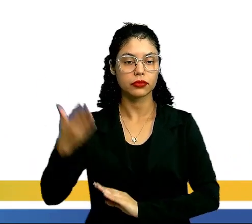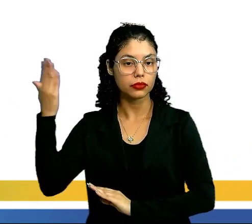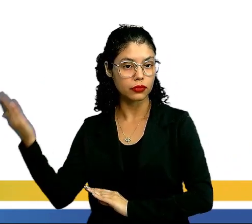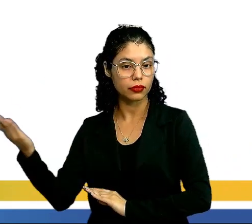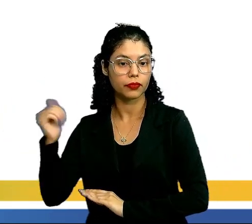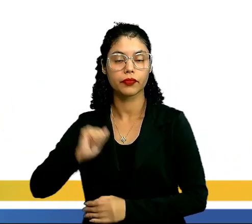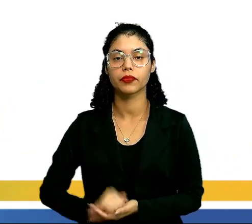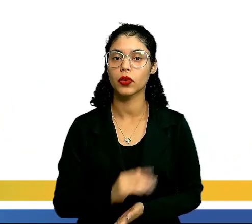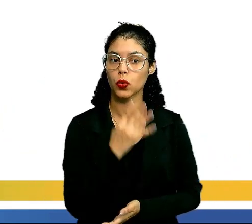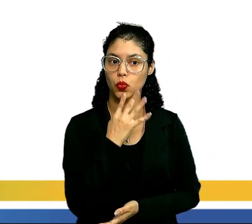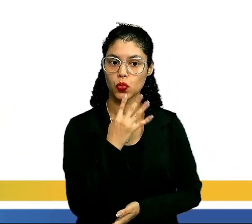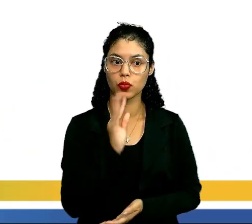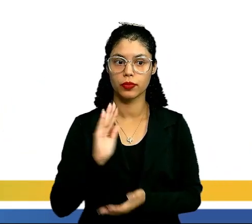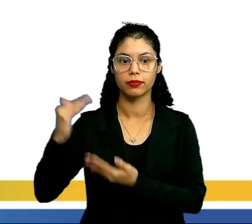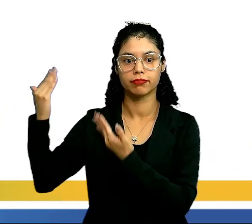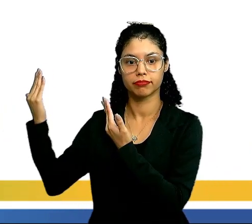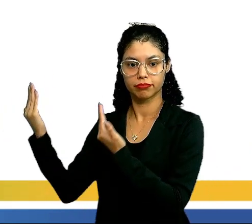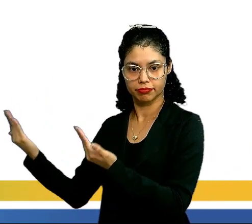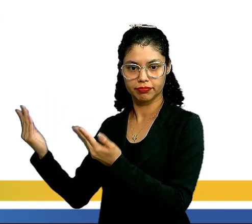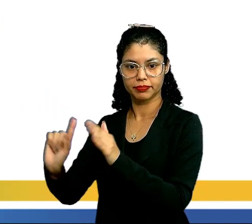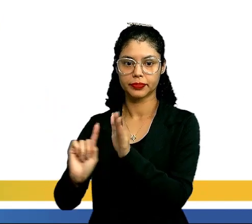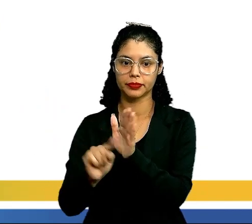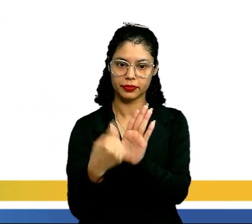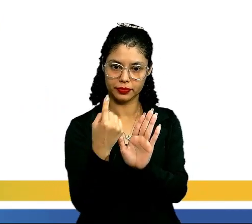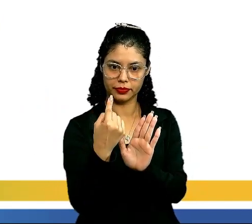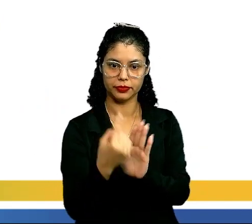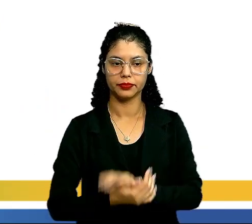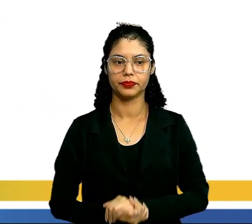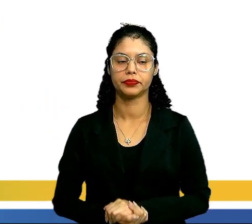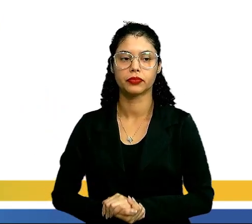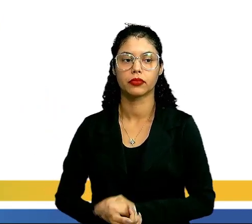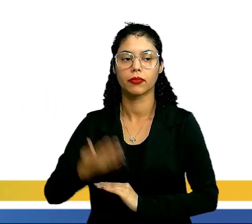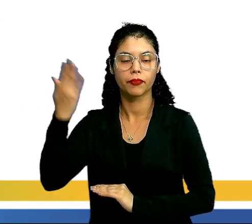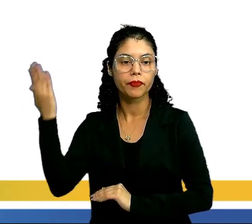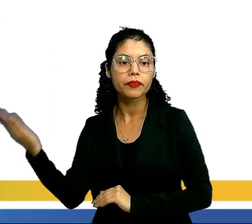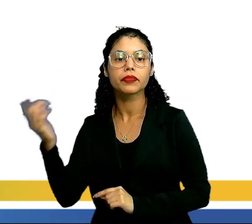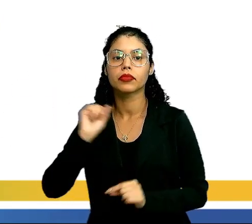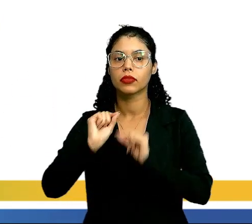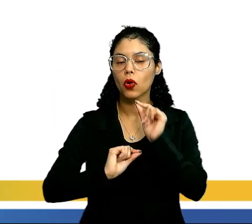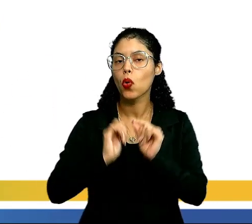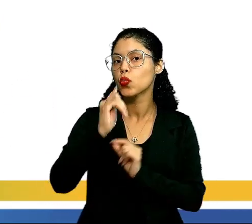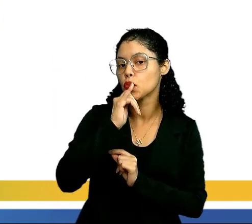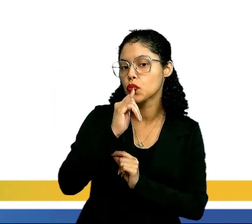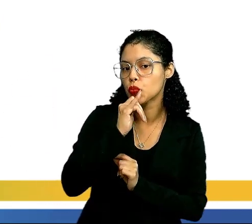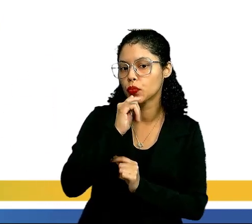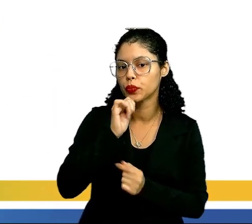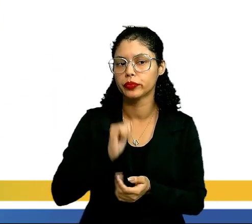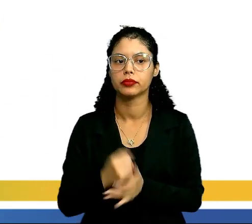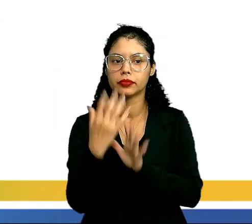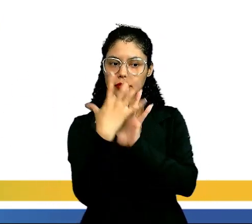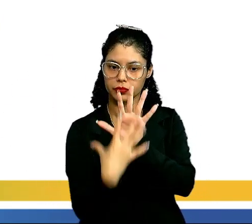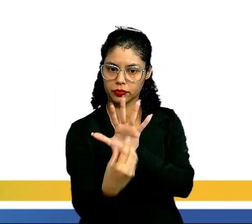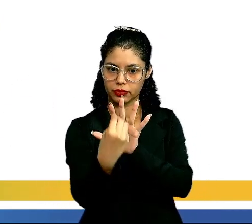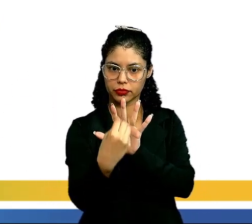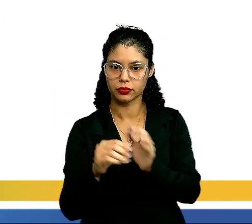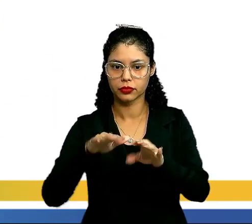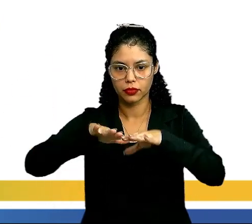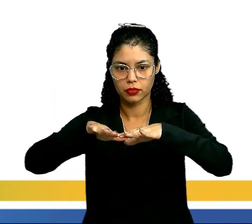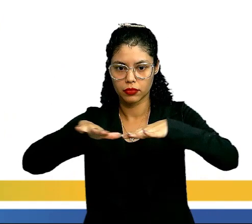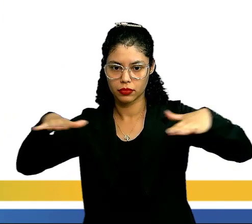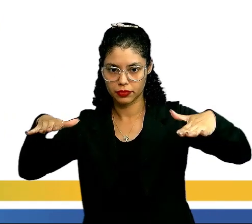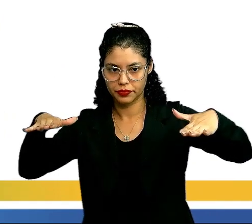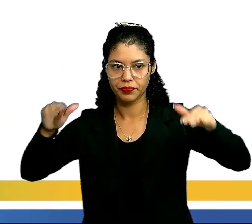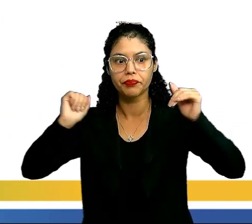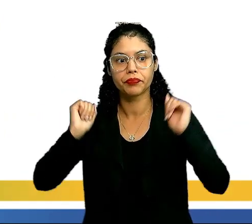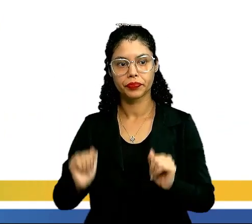Vamos então conhecer a primeira projeção. Eu trouxe para vocês o exemplo da projeção plana, que